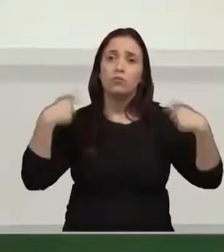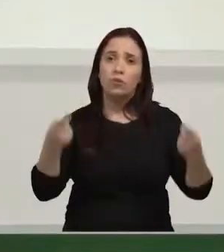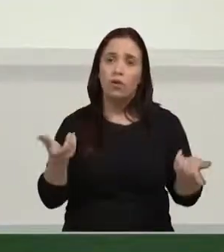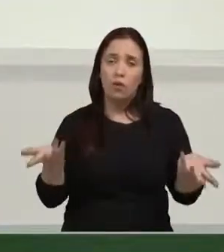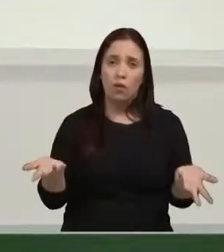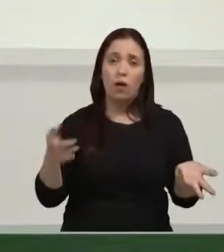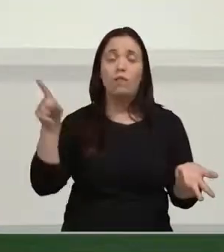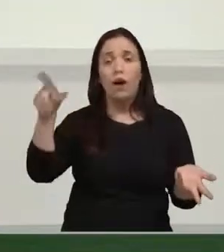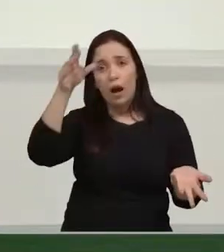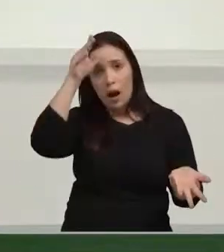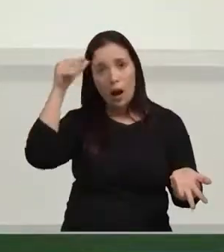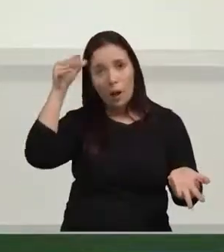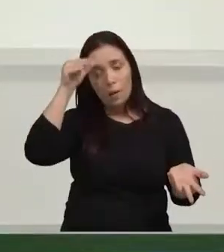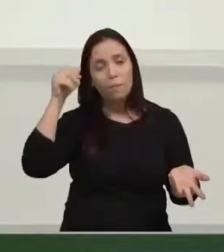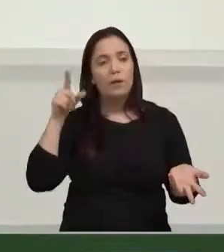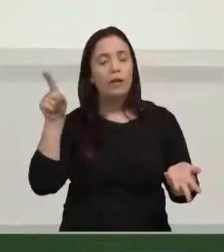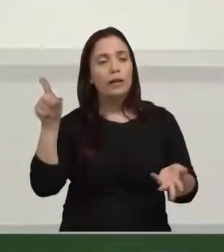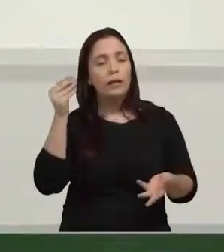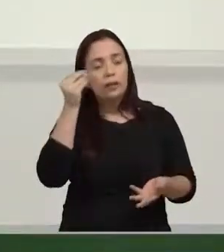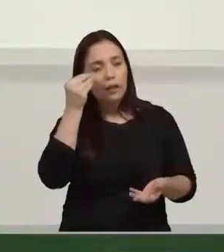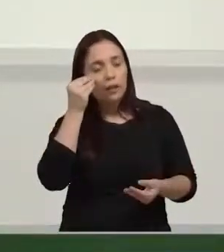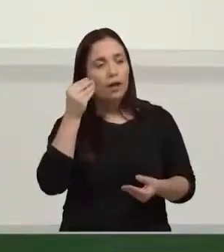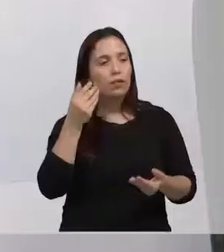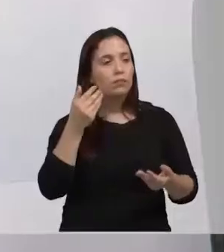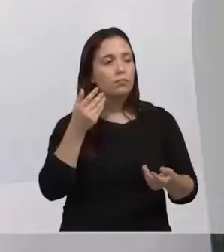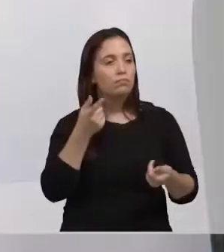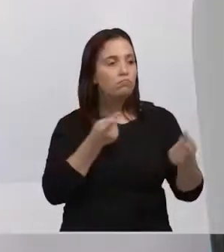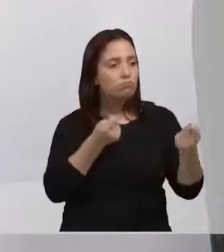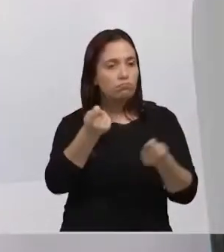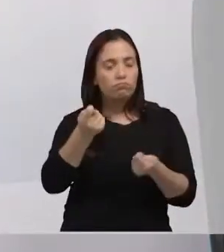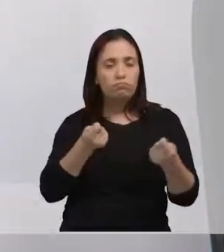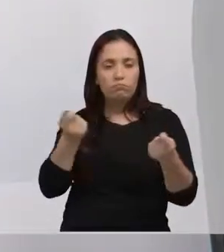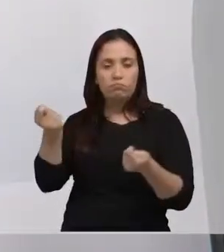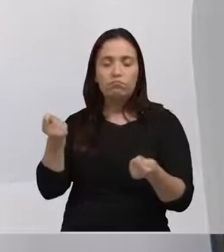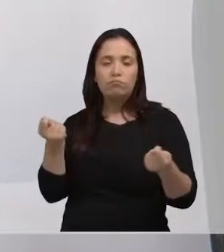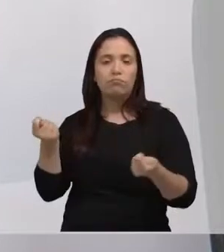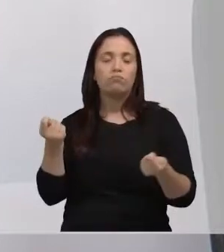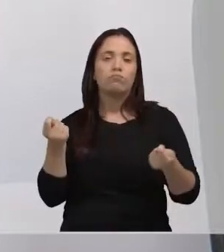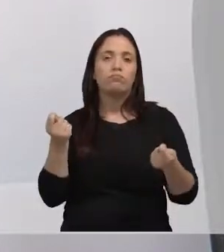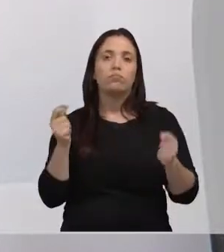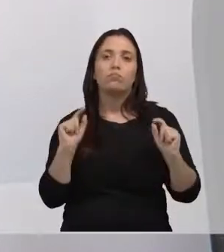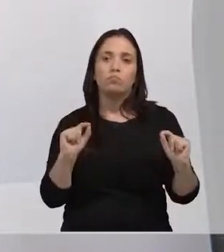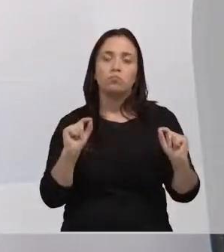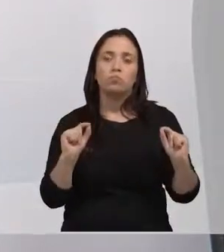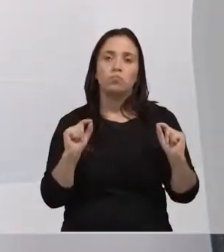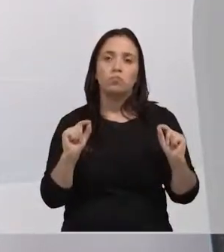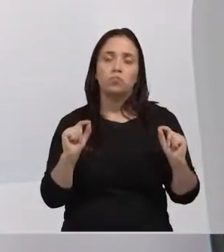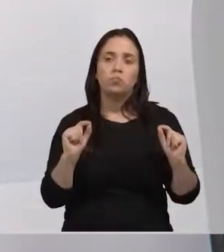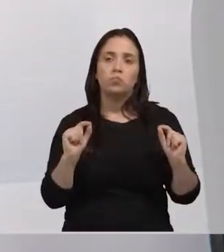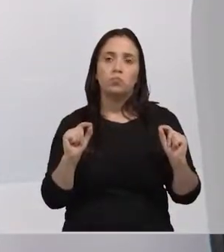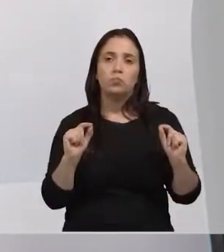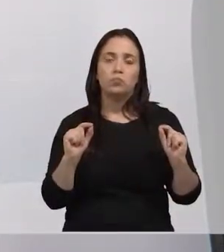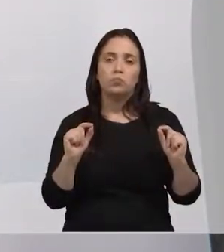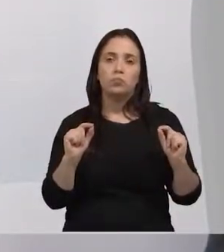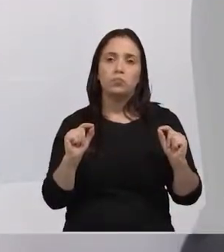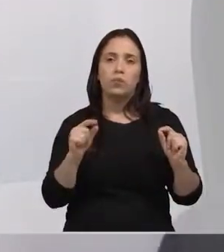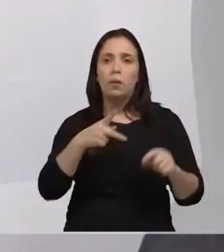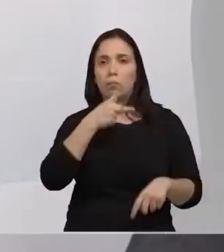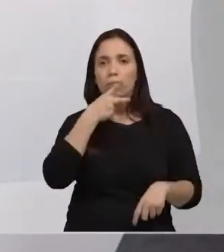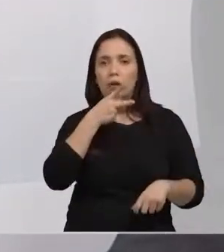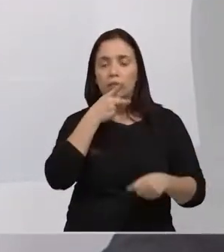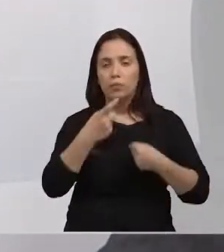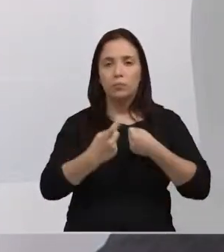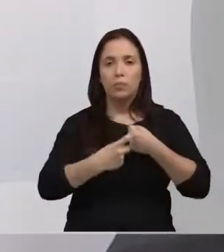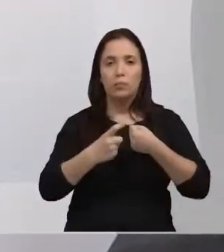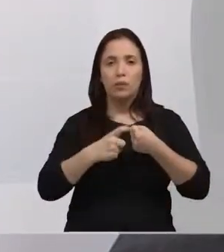especificamente, que ele está montando uma regiaria local aqui, na qual ele tenta acomodar, talvez, o maior grupo de